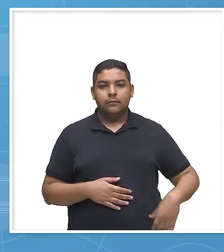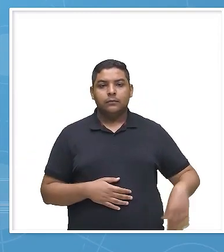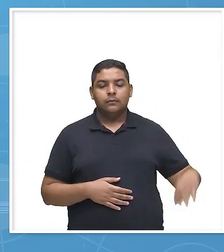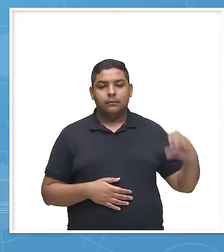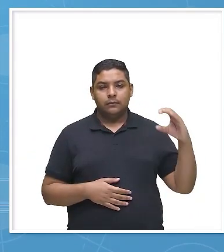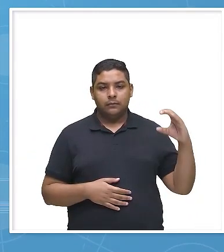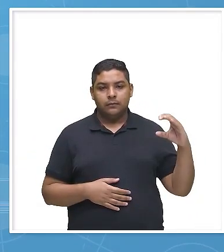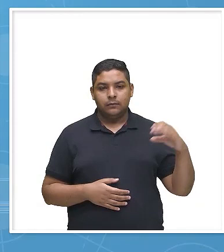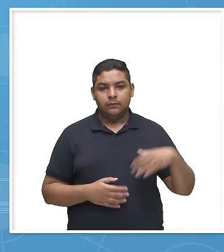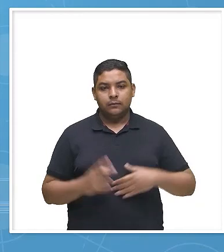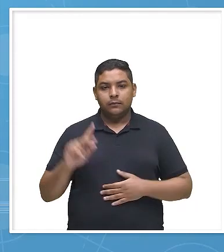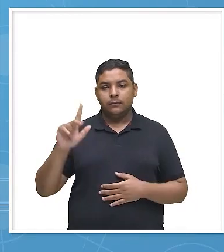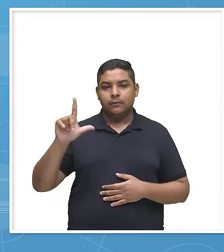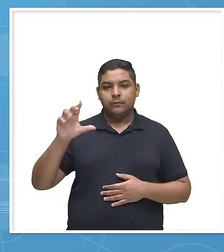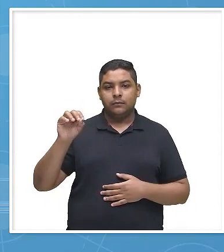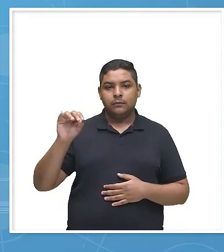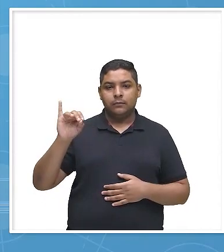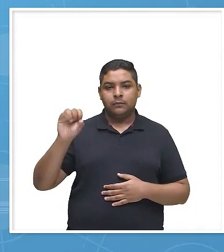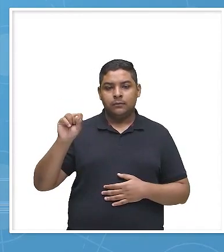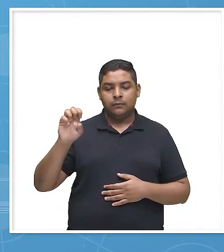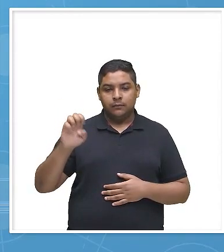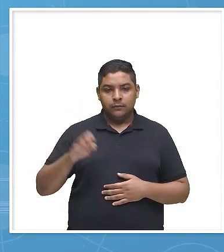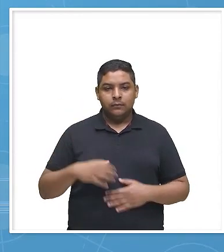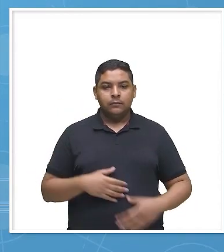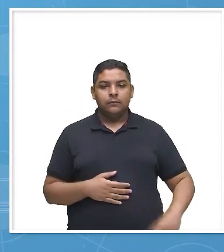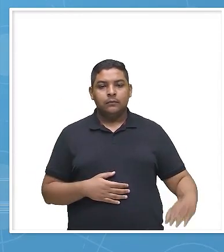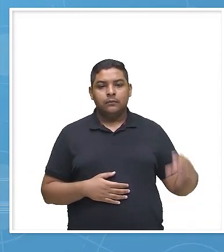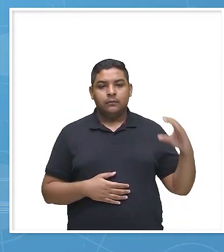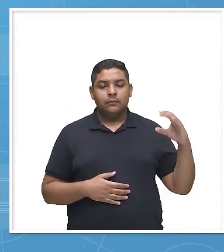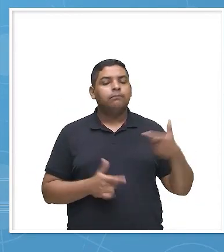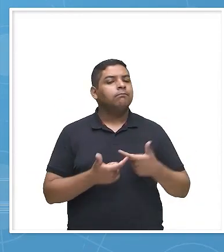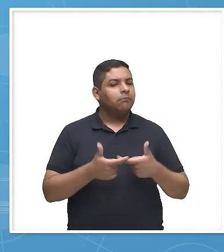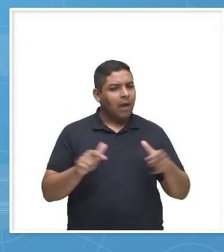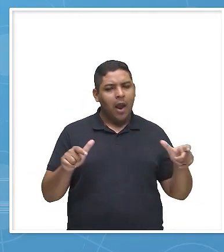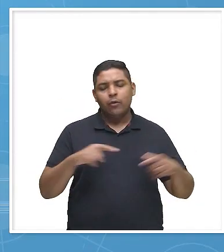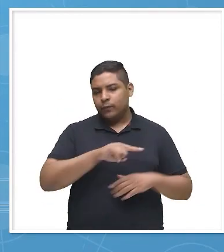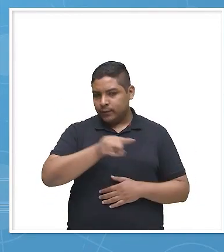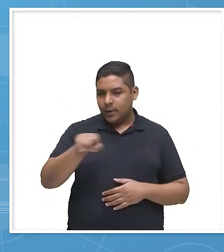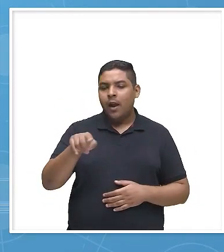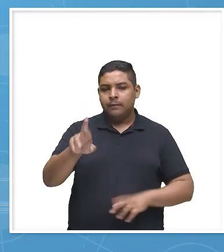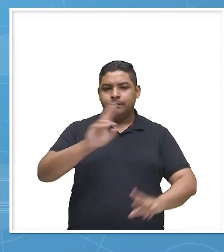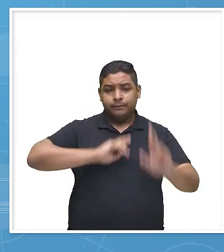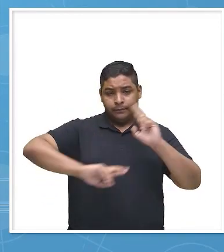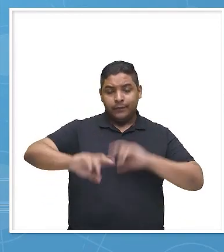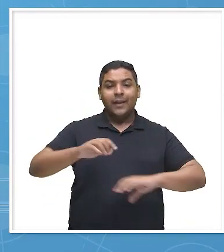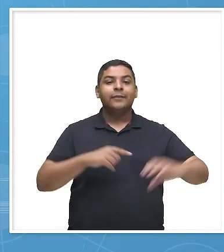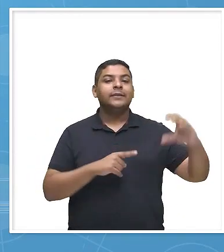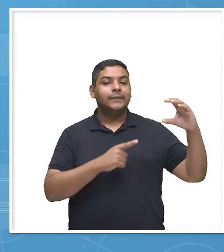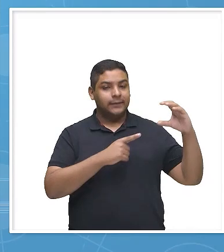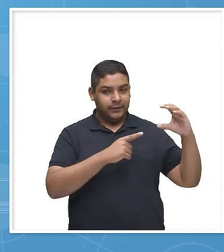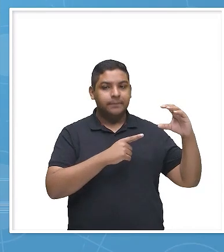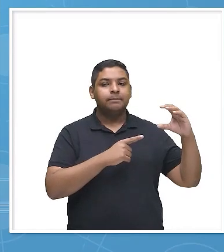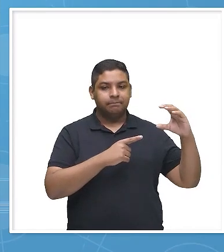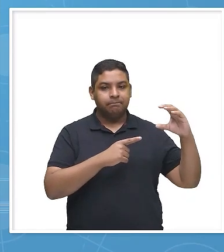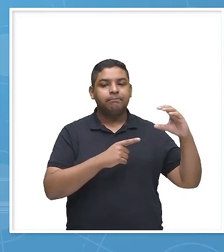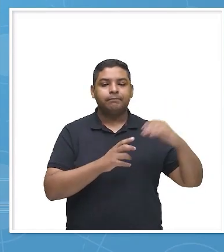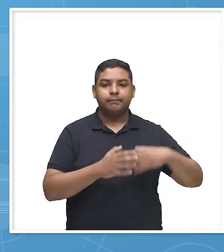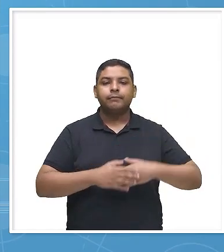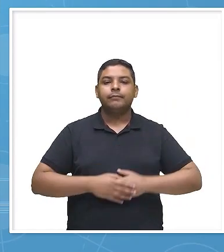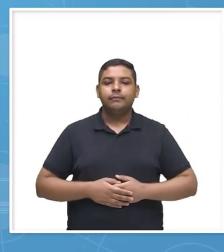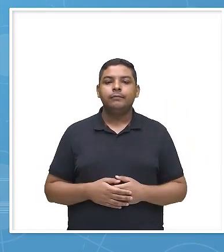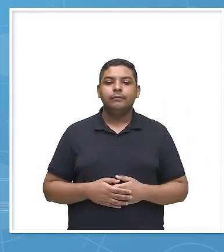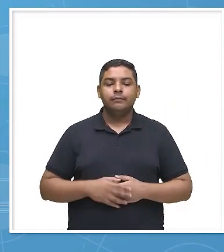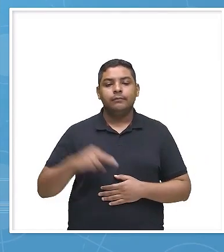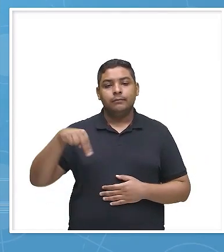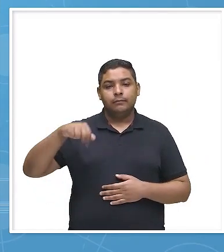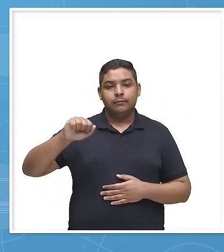Loísio Pinheiro também mandou que a sua resposta é a letra C. A maioria de vocês mandou que a resposta correta é a letra C. A